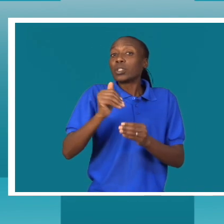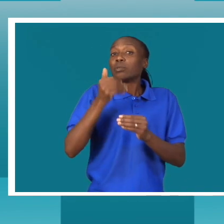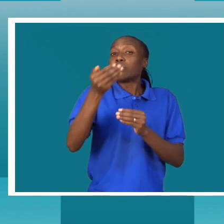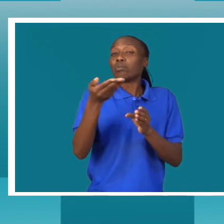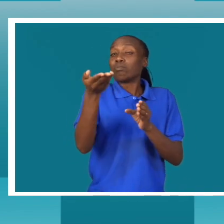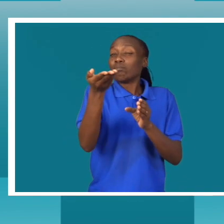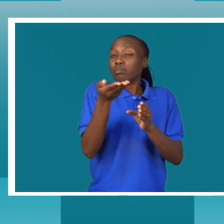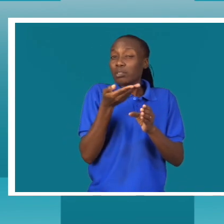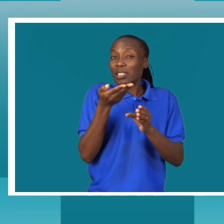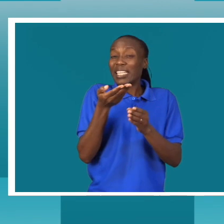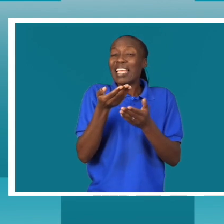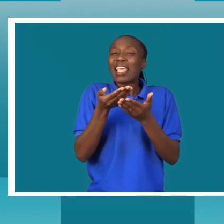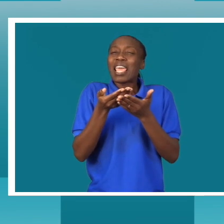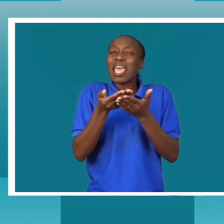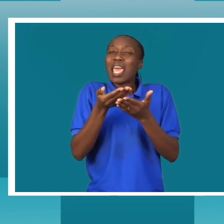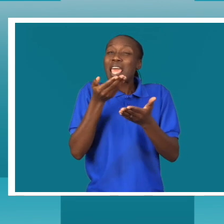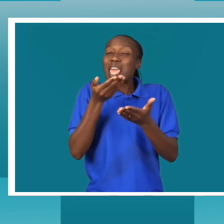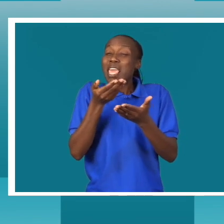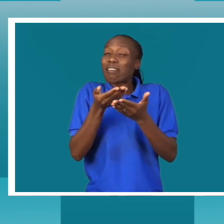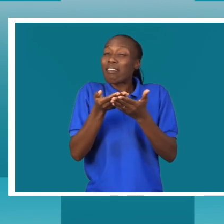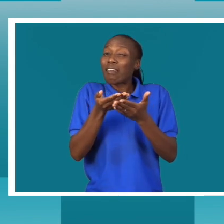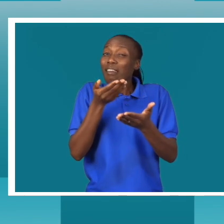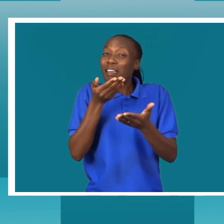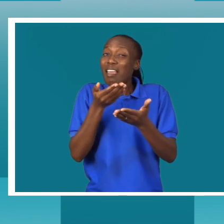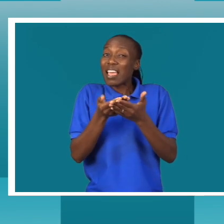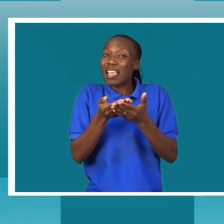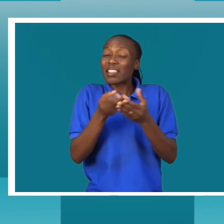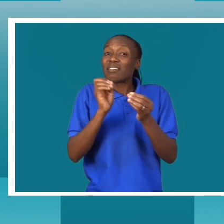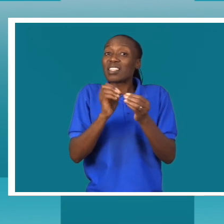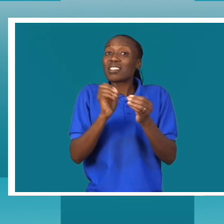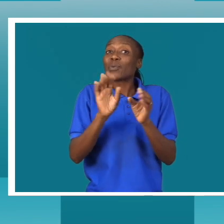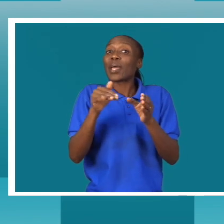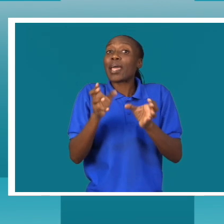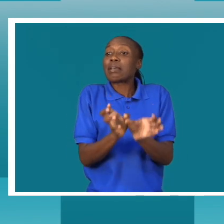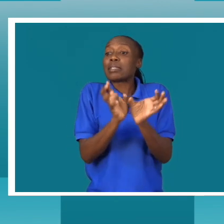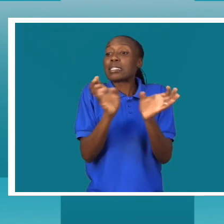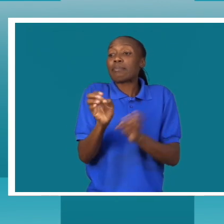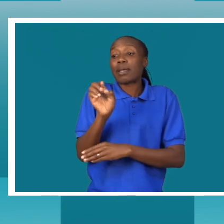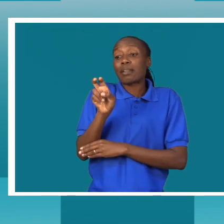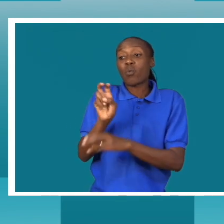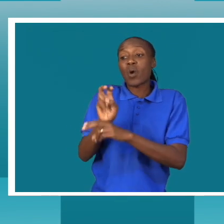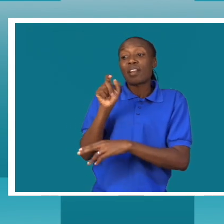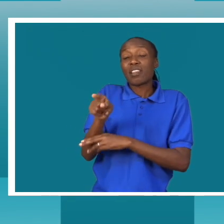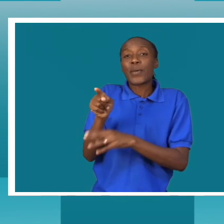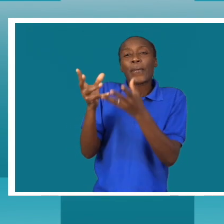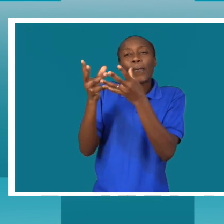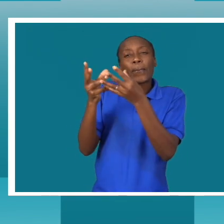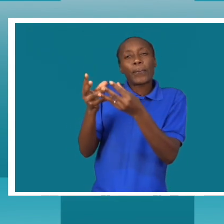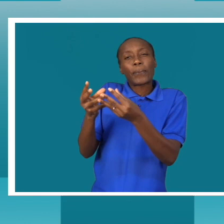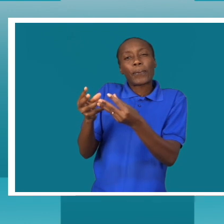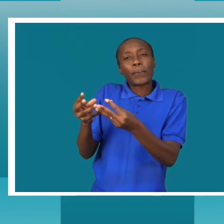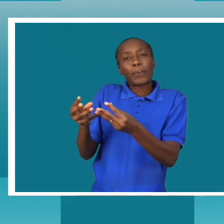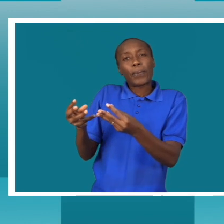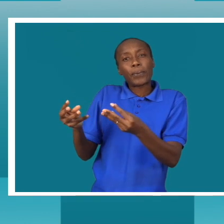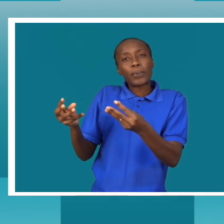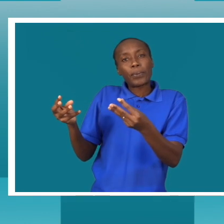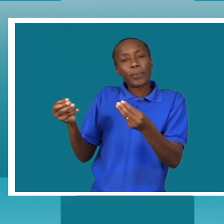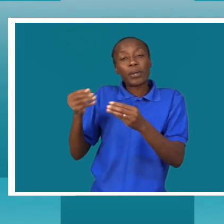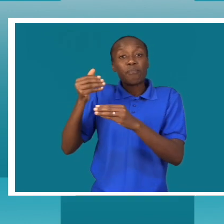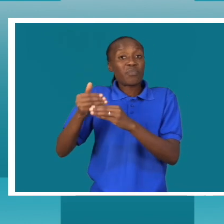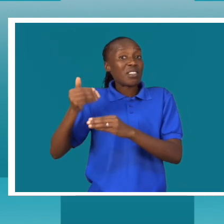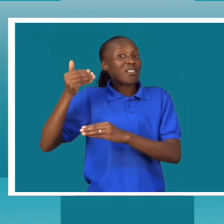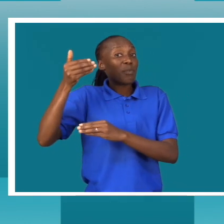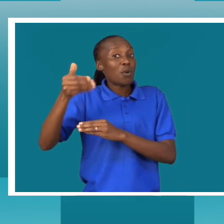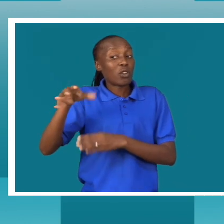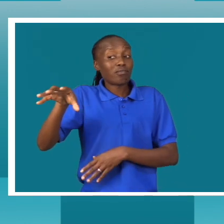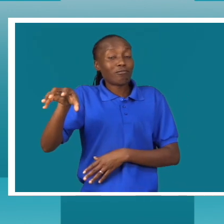segundo ela a xl xls bailar bola para transformarmos esta garrafa